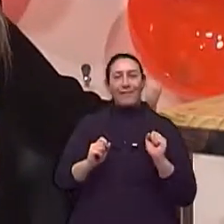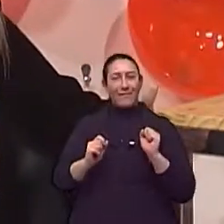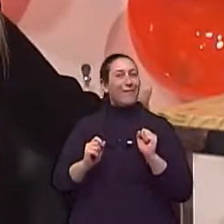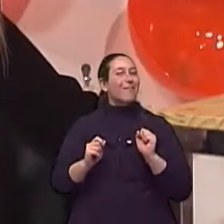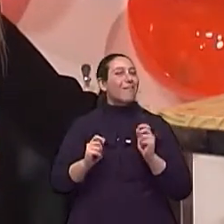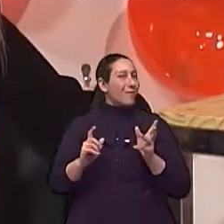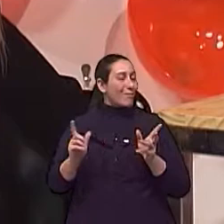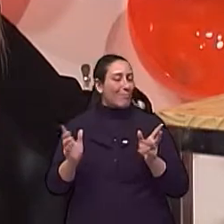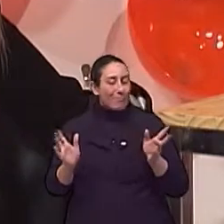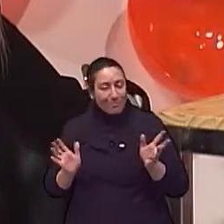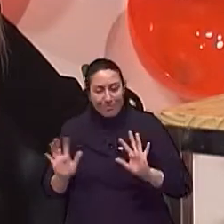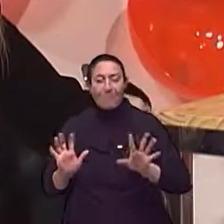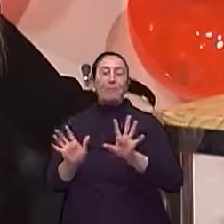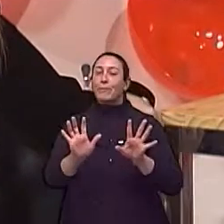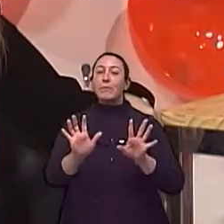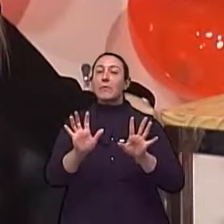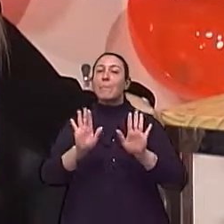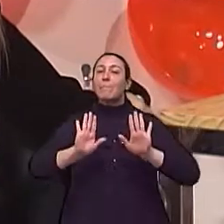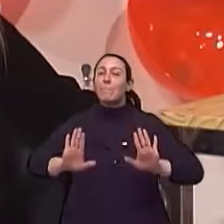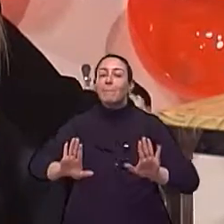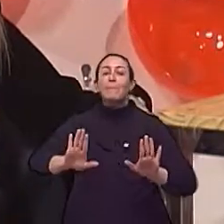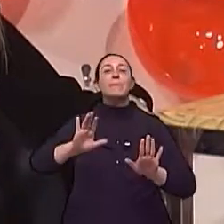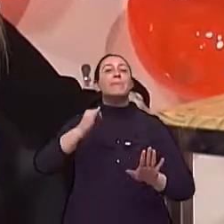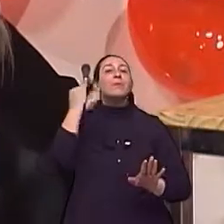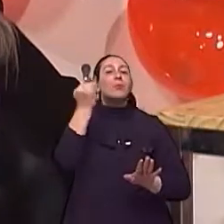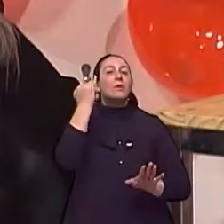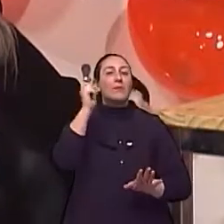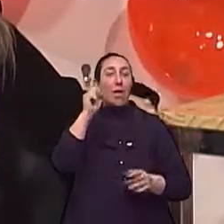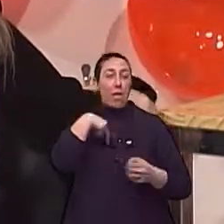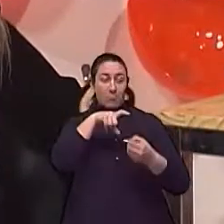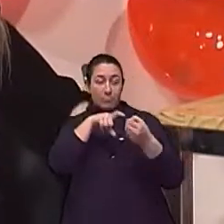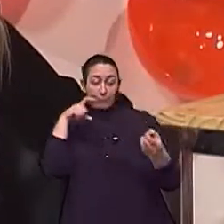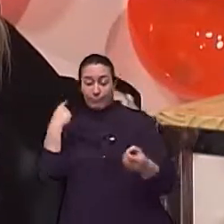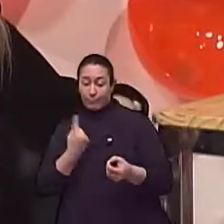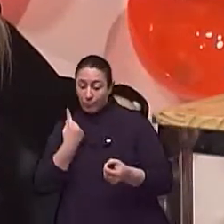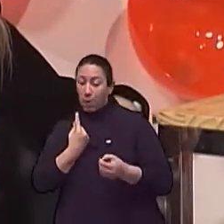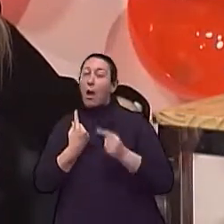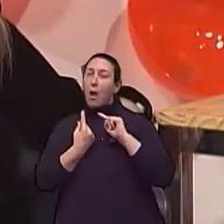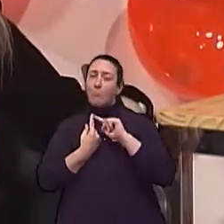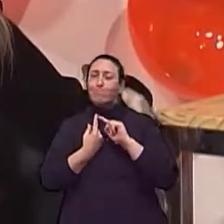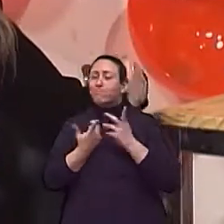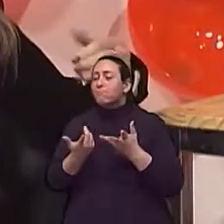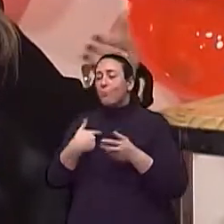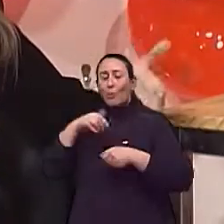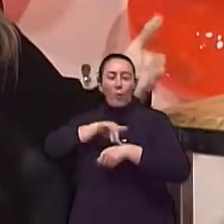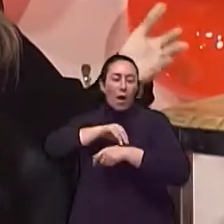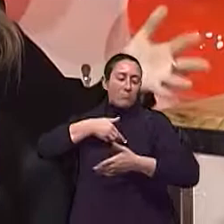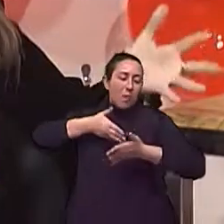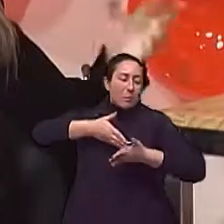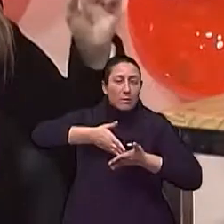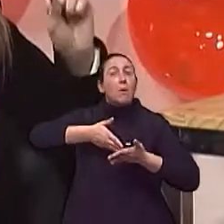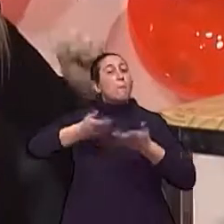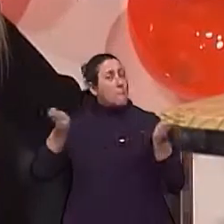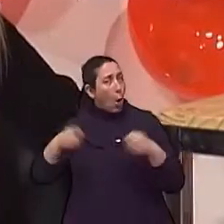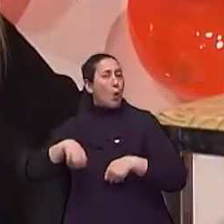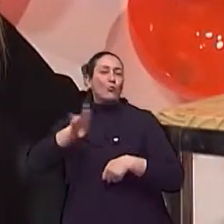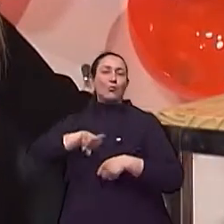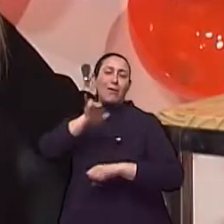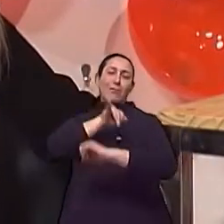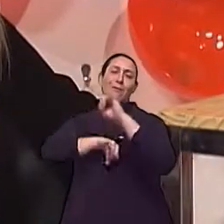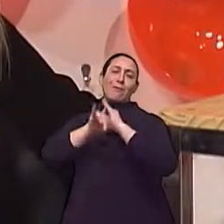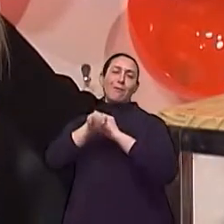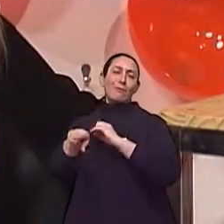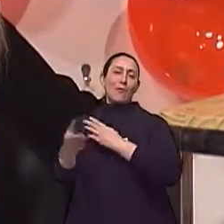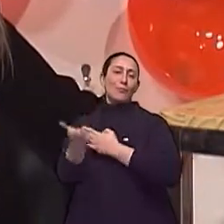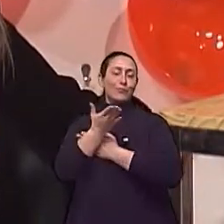Skype mas eh esse isolamento pode ser diminuído claro pela internet uhum eh eu tinha te comentado antes que